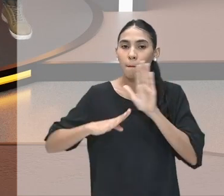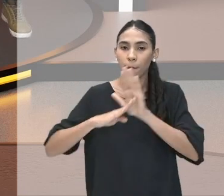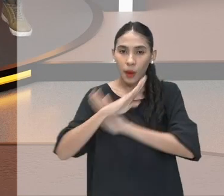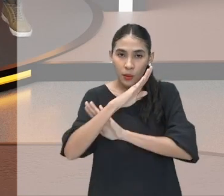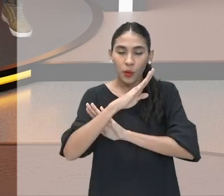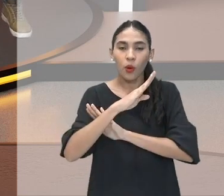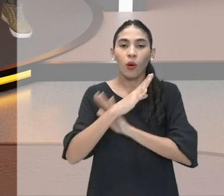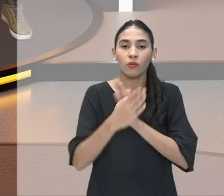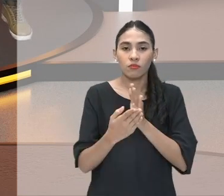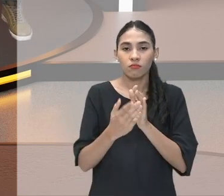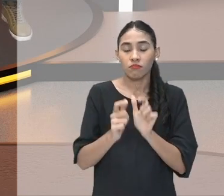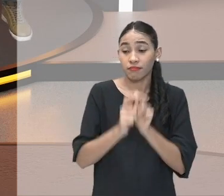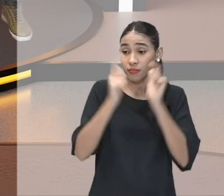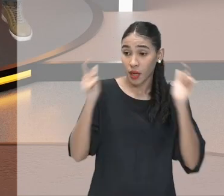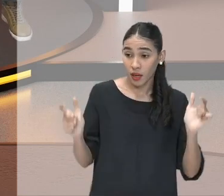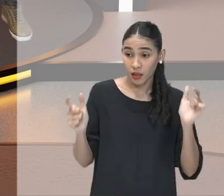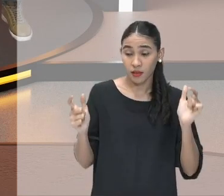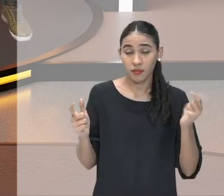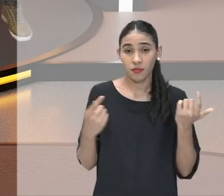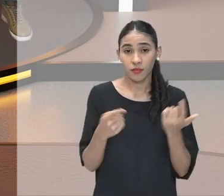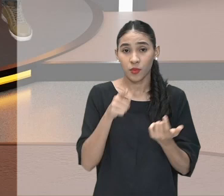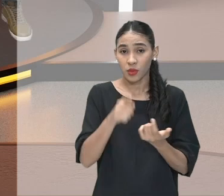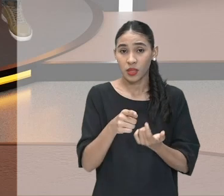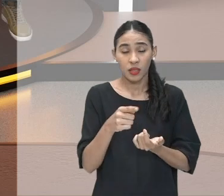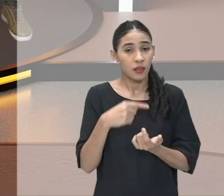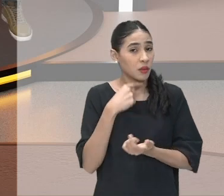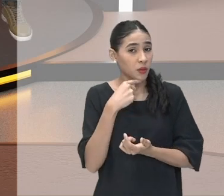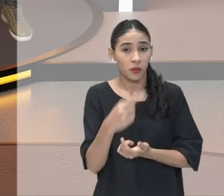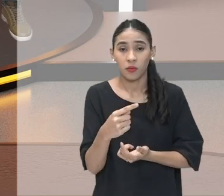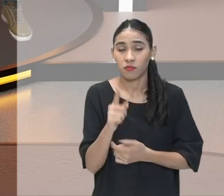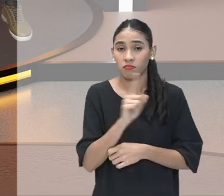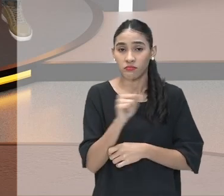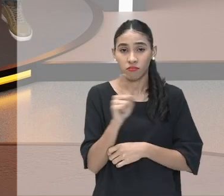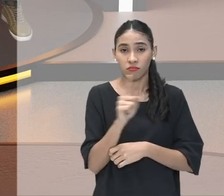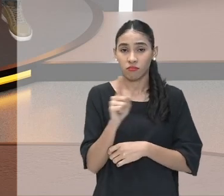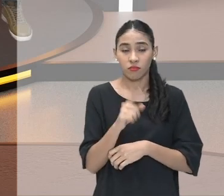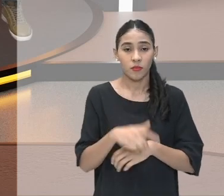ficar excedente, você não vai conseguir